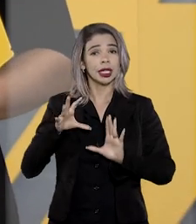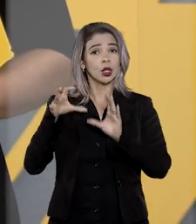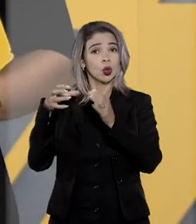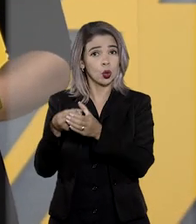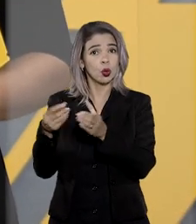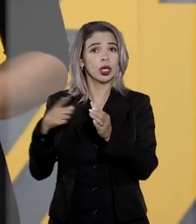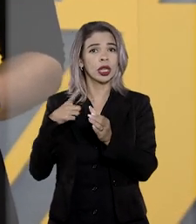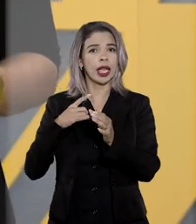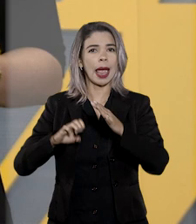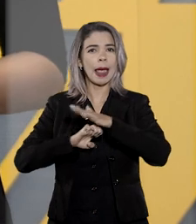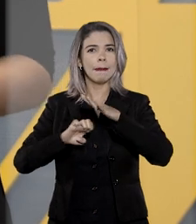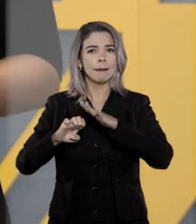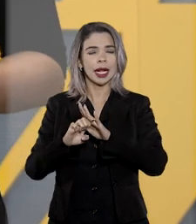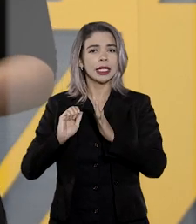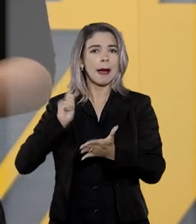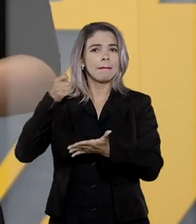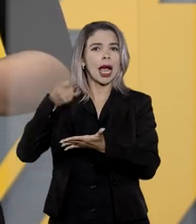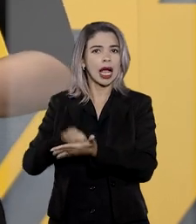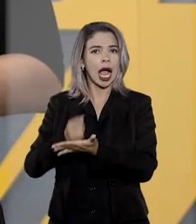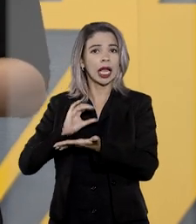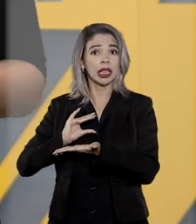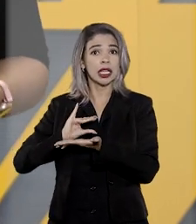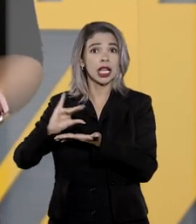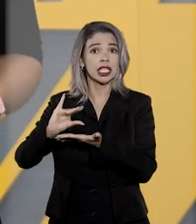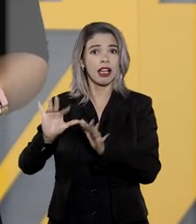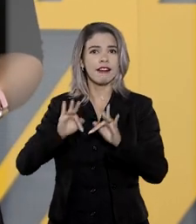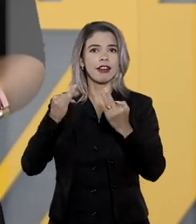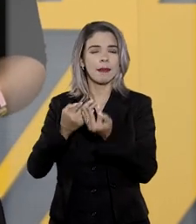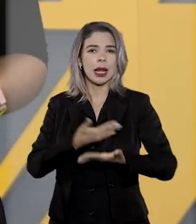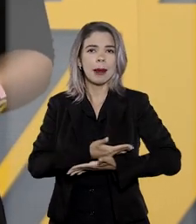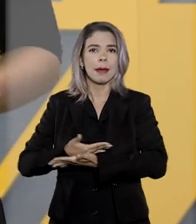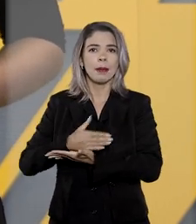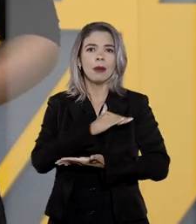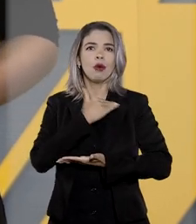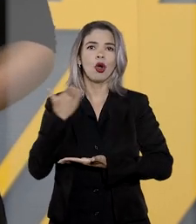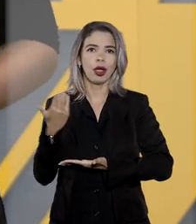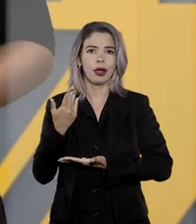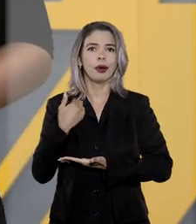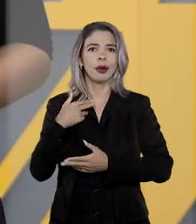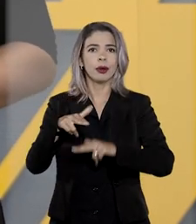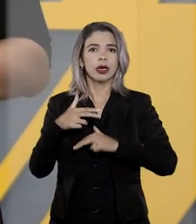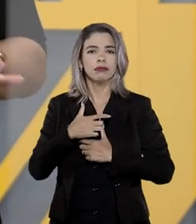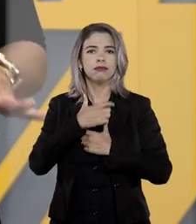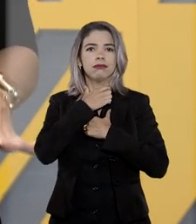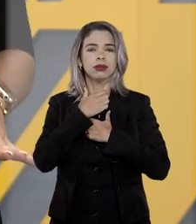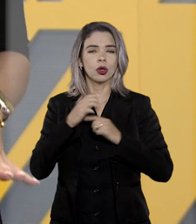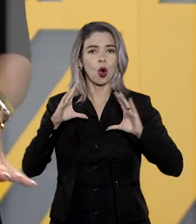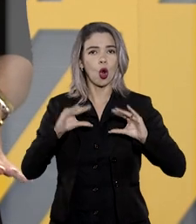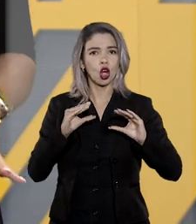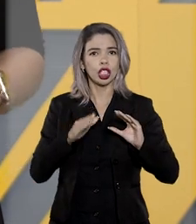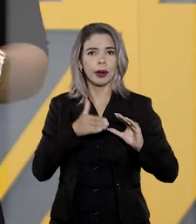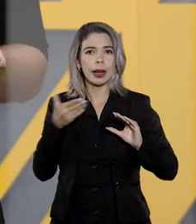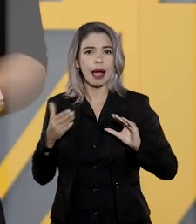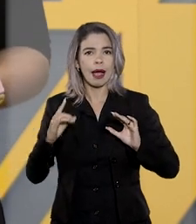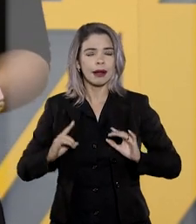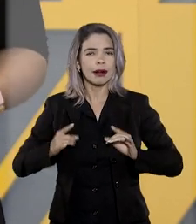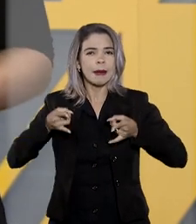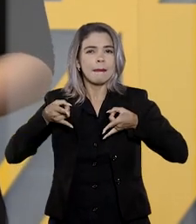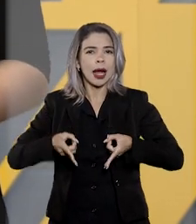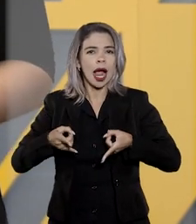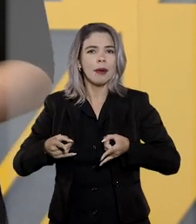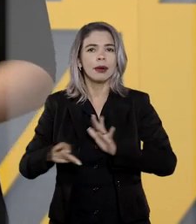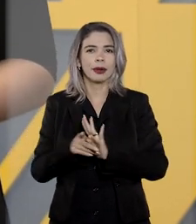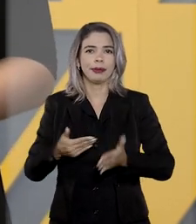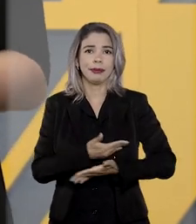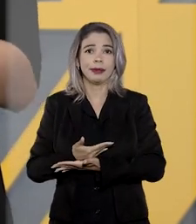uma importadora de berços a pagar indenização à família de um bebê que morreu asfixiado entre o colchão e a lateral